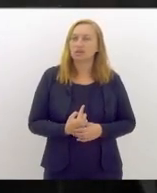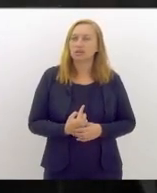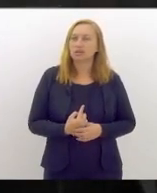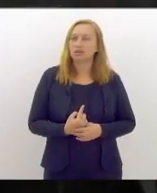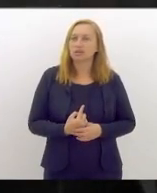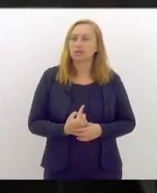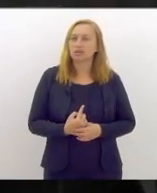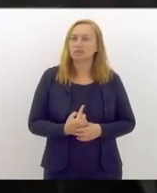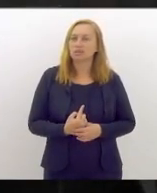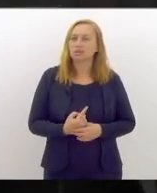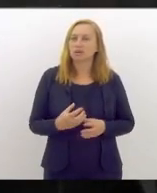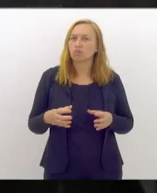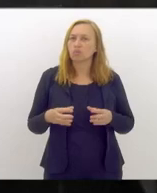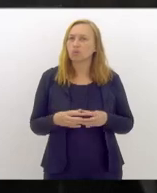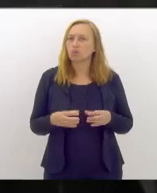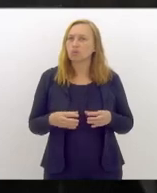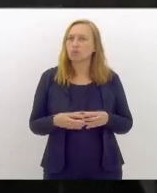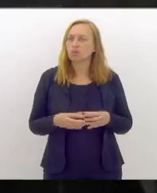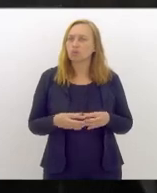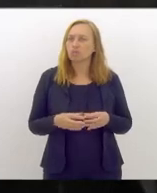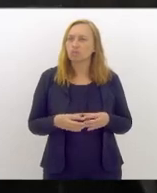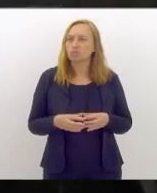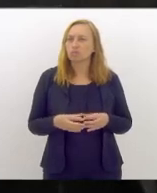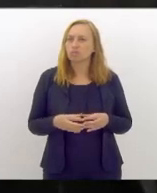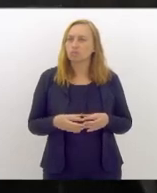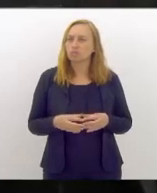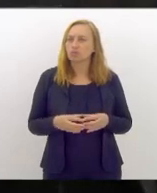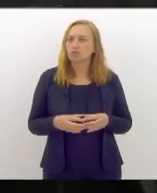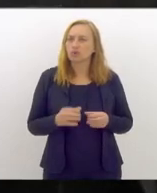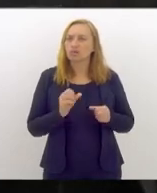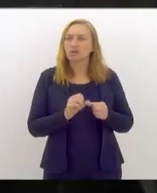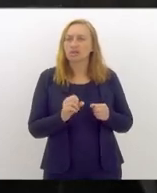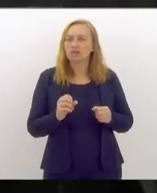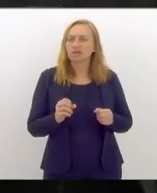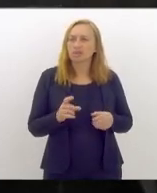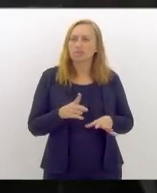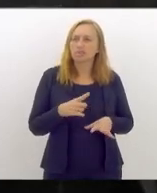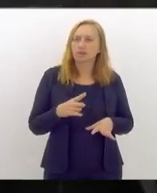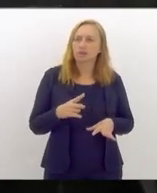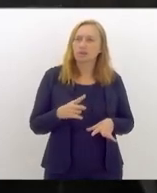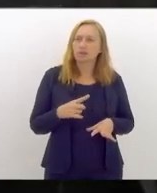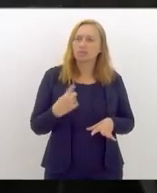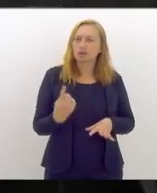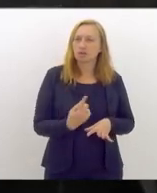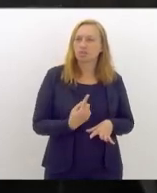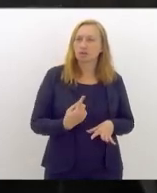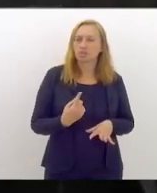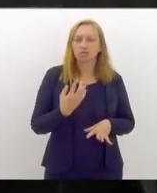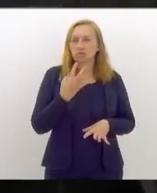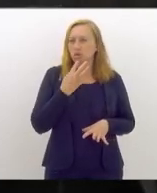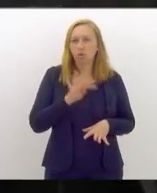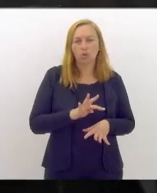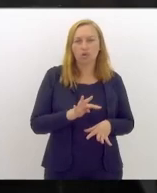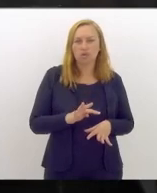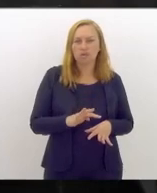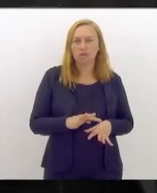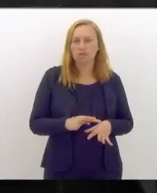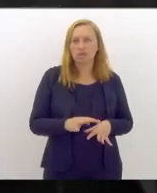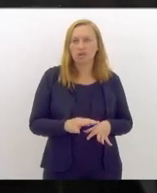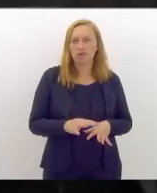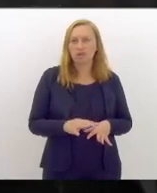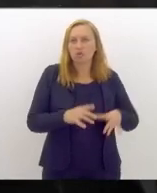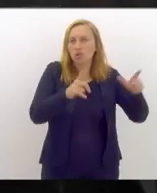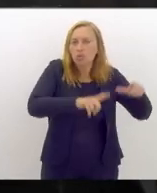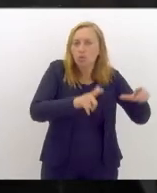uma classe bendito fazendo para a gente mesmo assim sem conhecer o objeto que a gente tá falando de fato entendeu